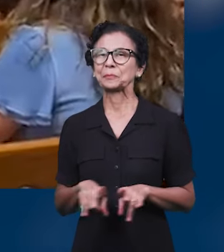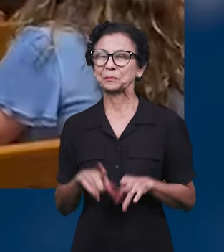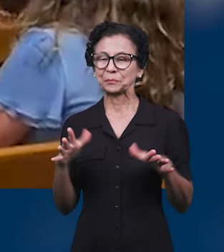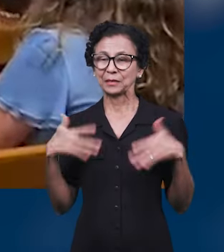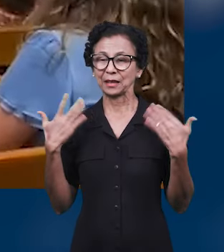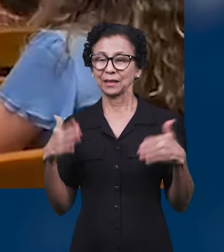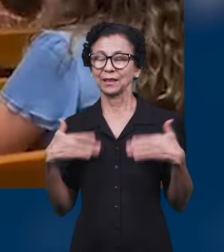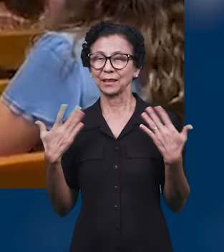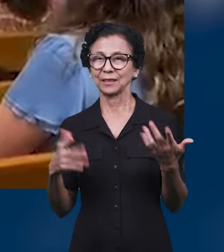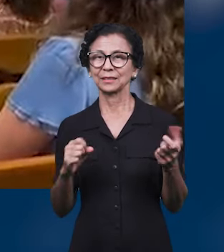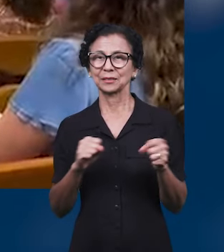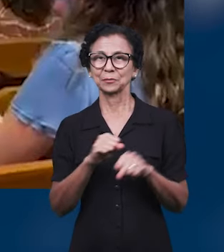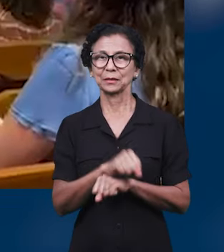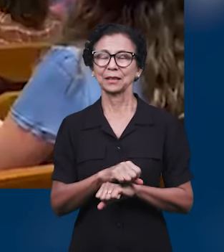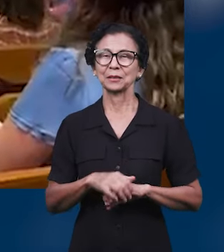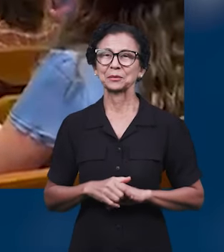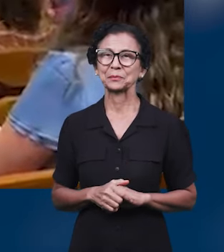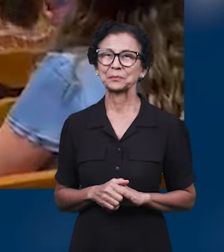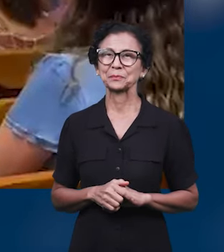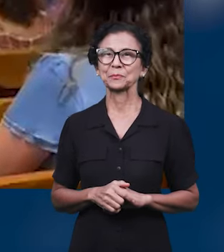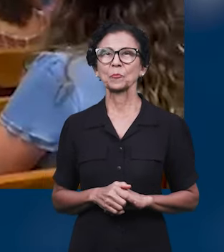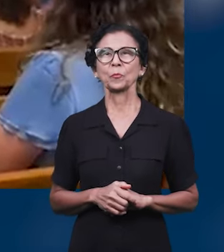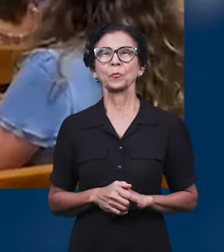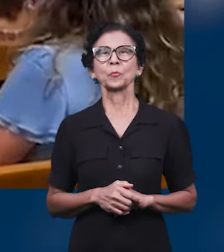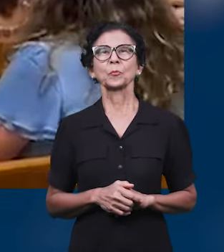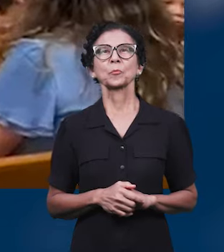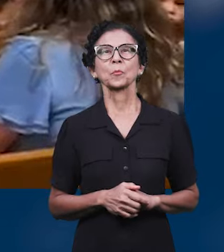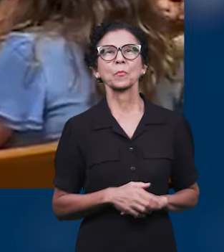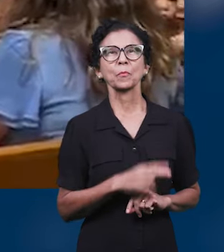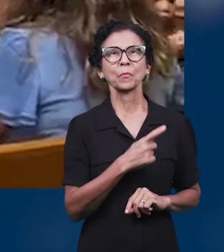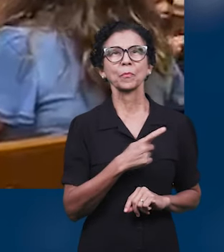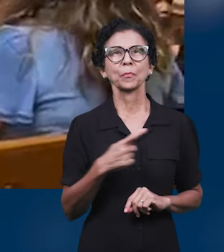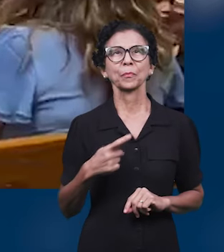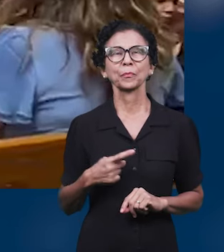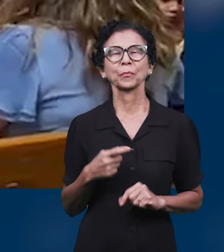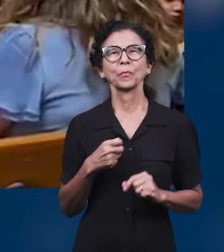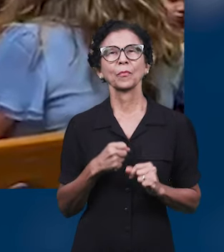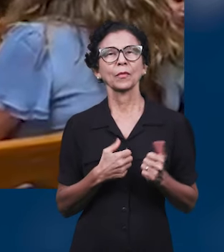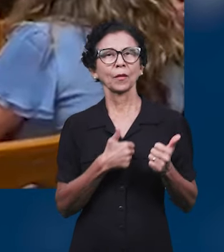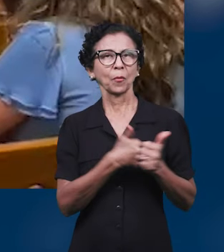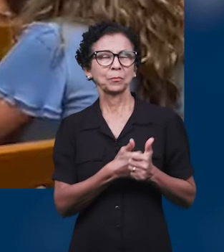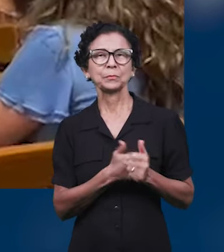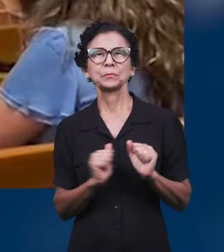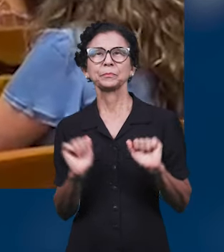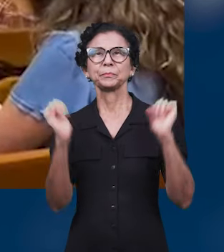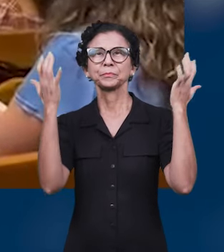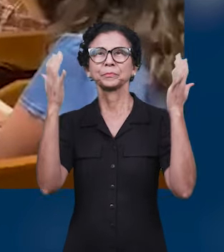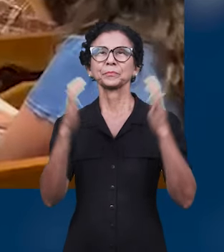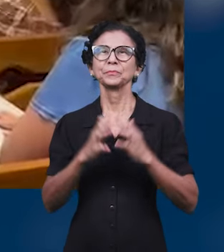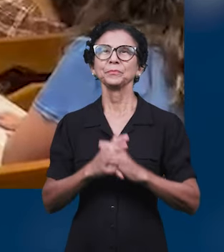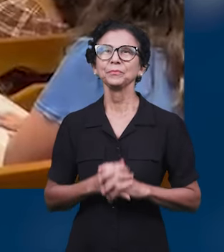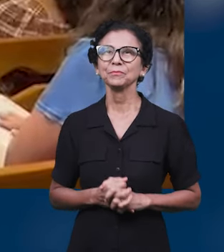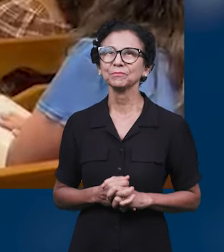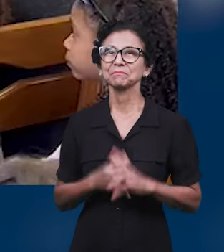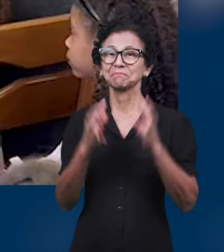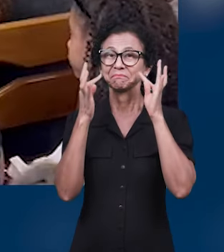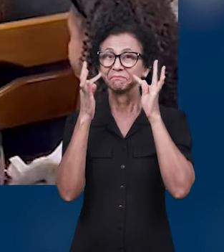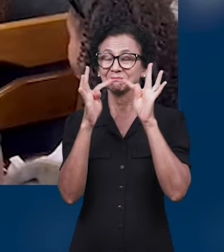trazer convidados e o seminário foi uma verdadeira festa. A igreja está sob o ministério do pastor Humberto